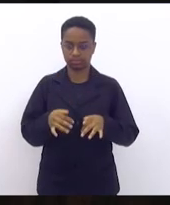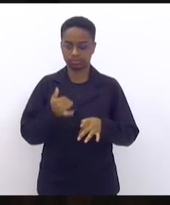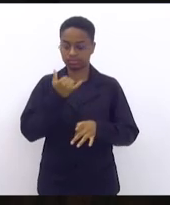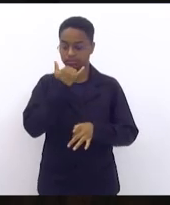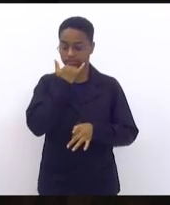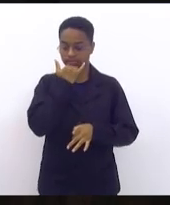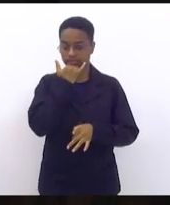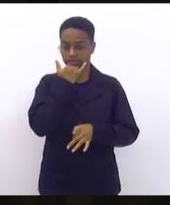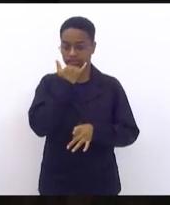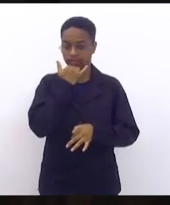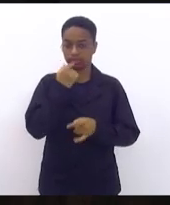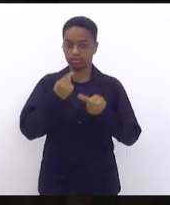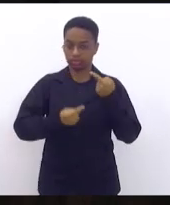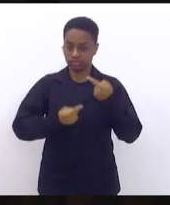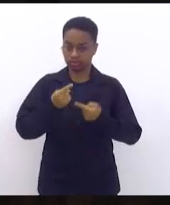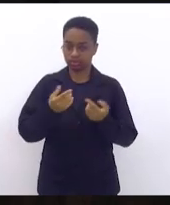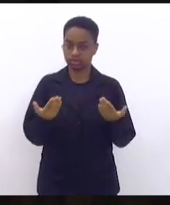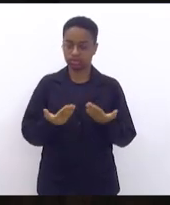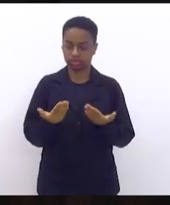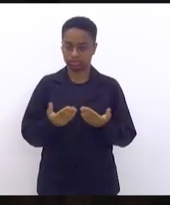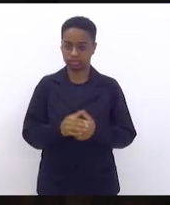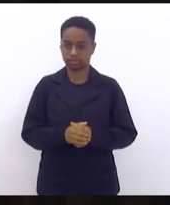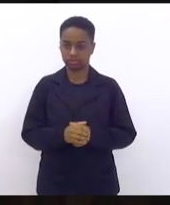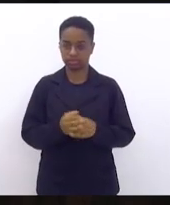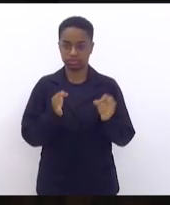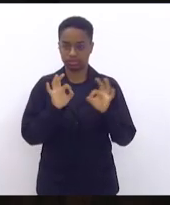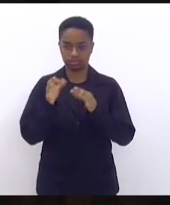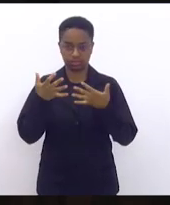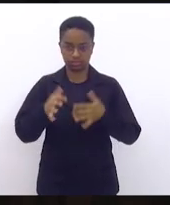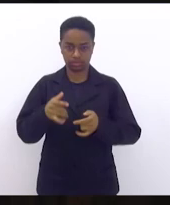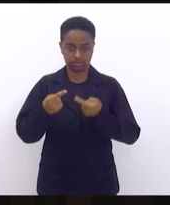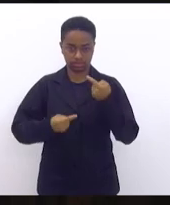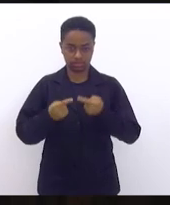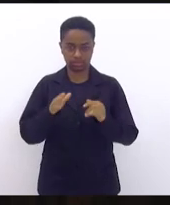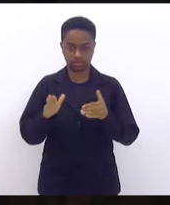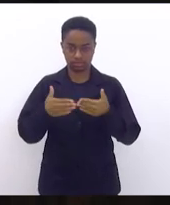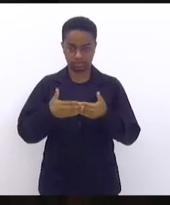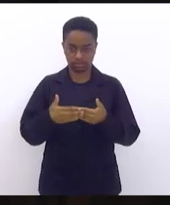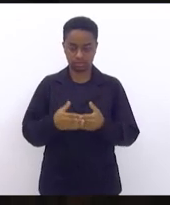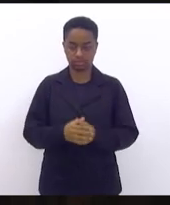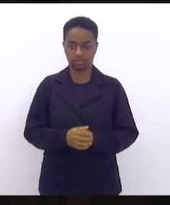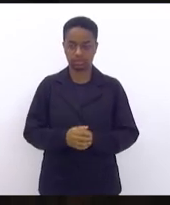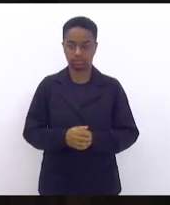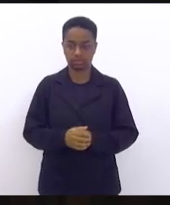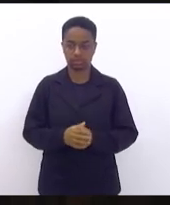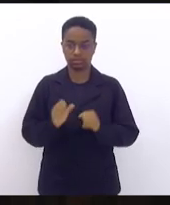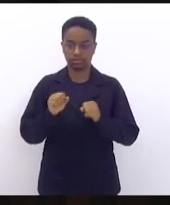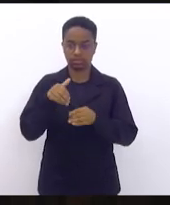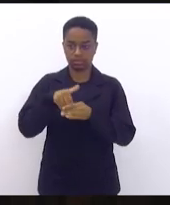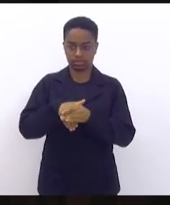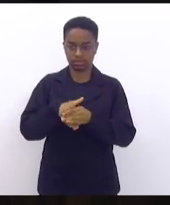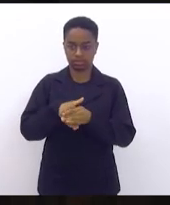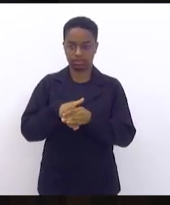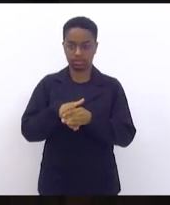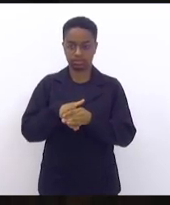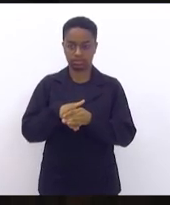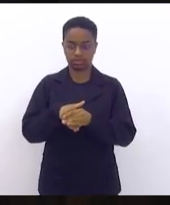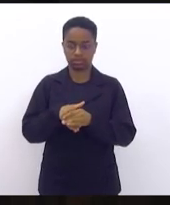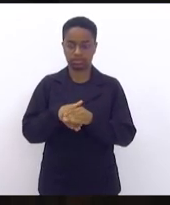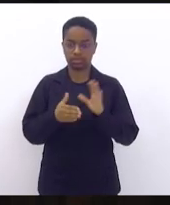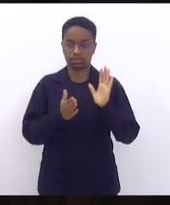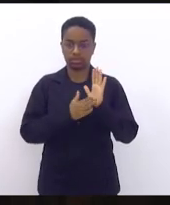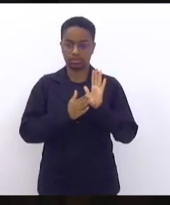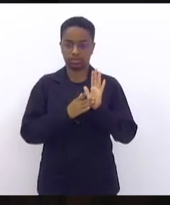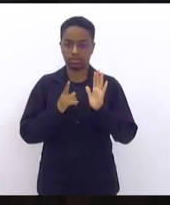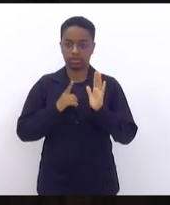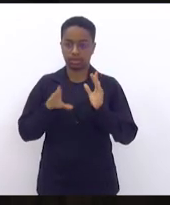em discussão. Não havendo quem queira discutir, encerrada a discussão, em votação. A presente proposta